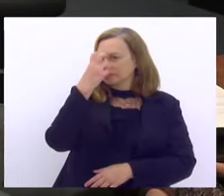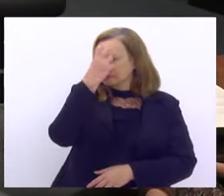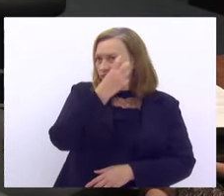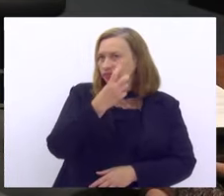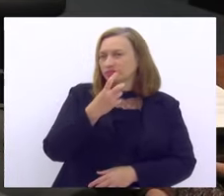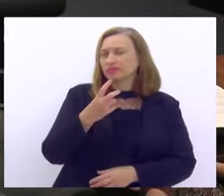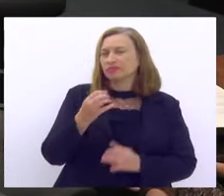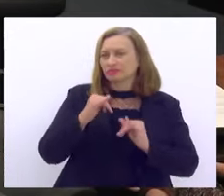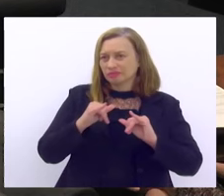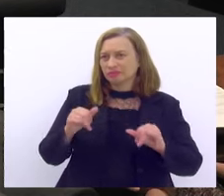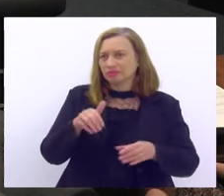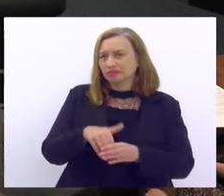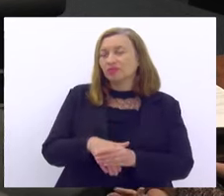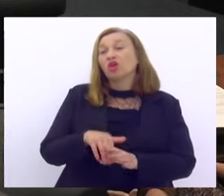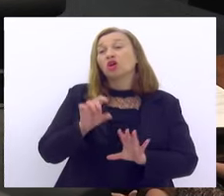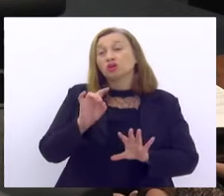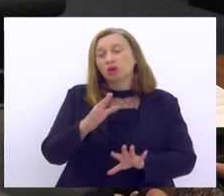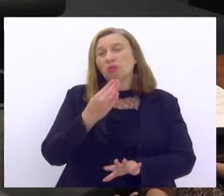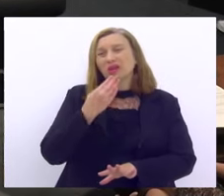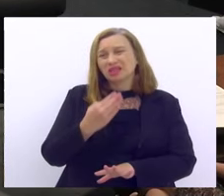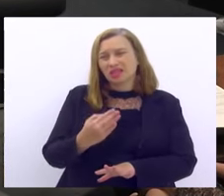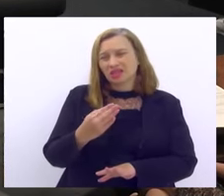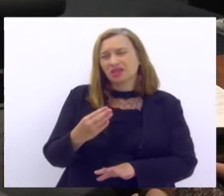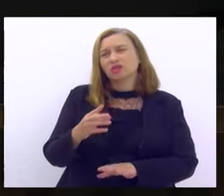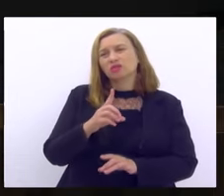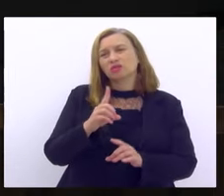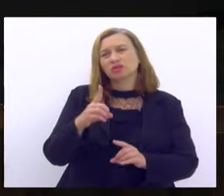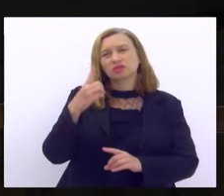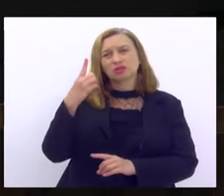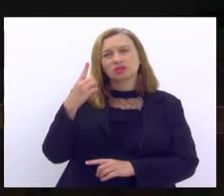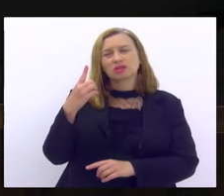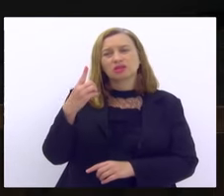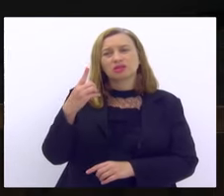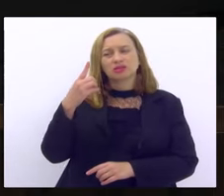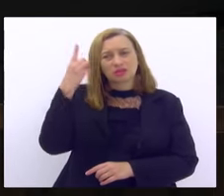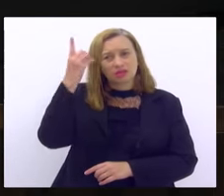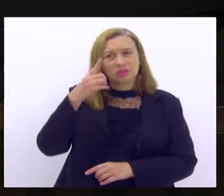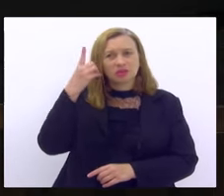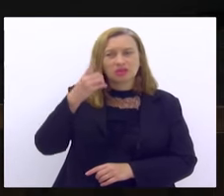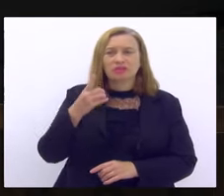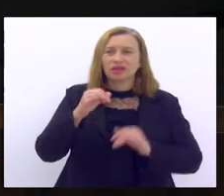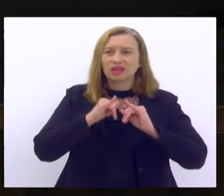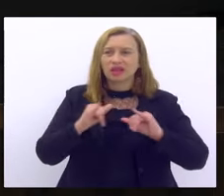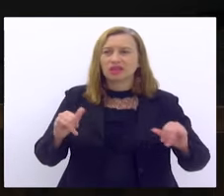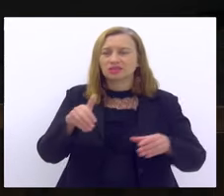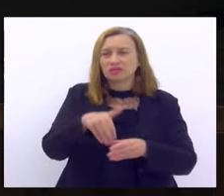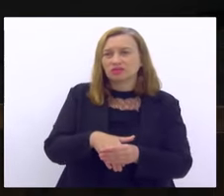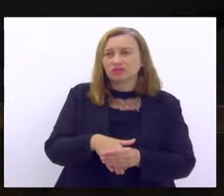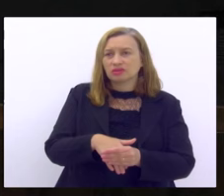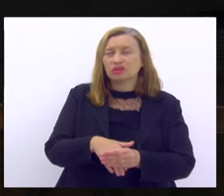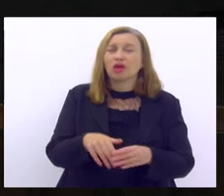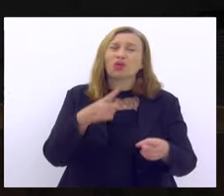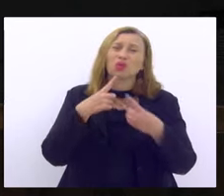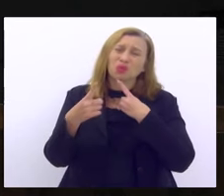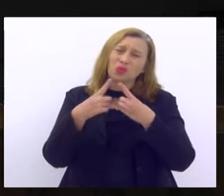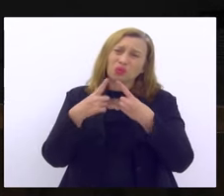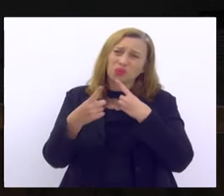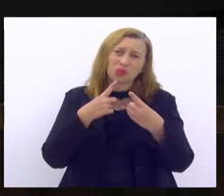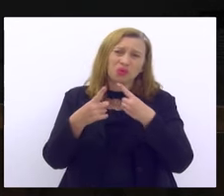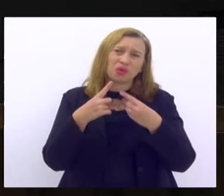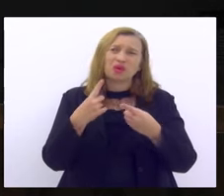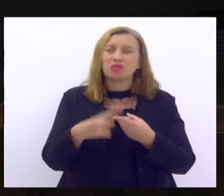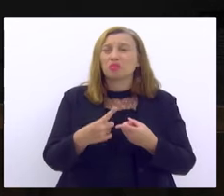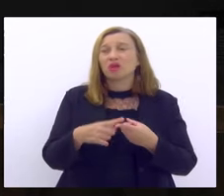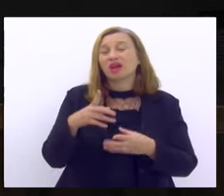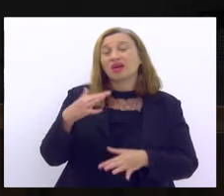voto? Eu só pediria aos nobres deputados que a declaração de voto não se tornasse um amplo discurso, porque a declaração de voto